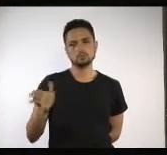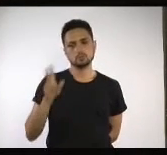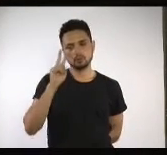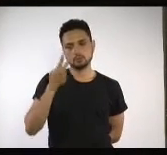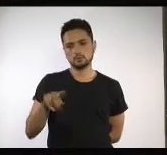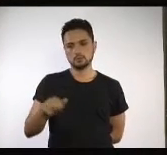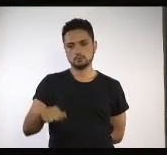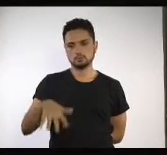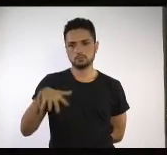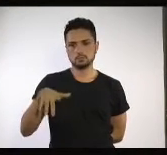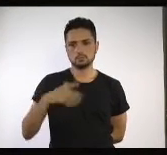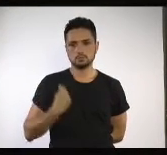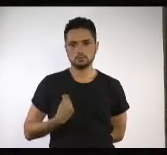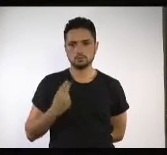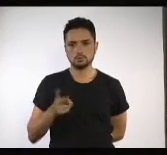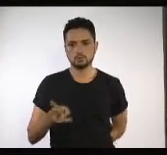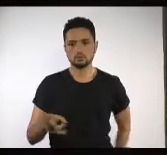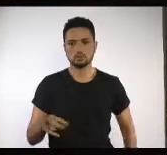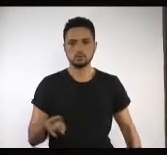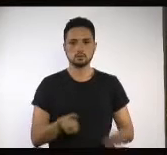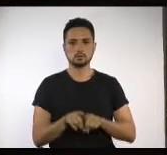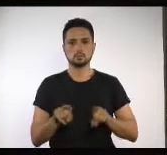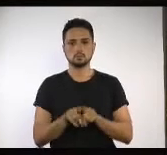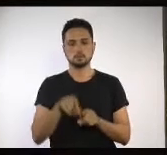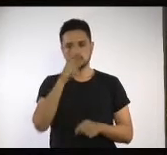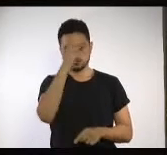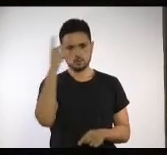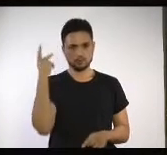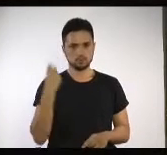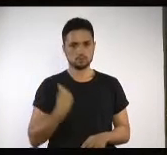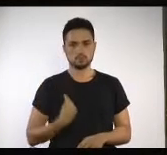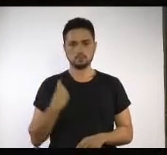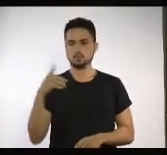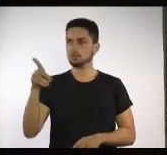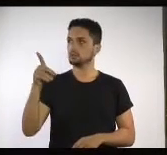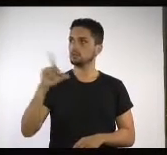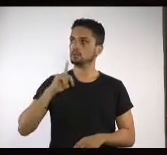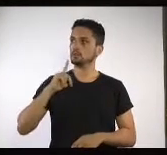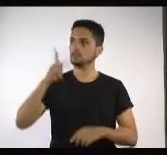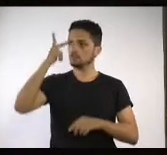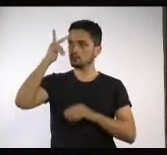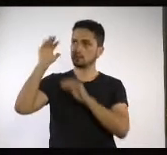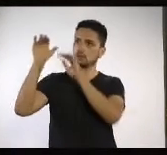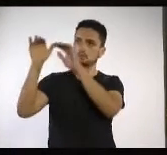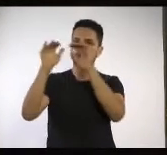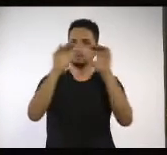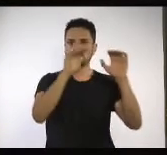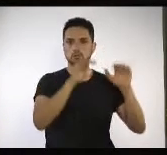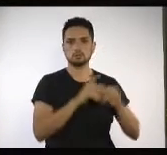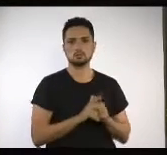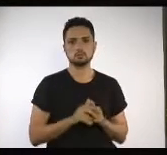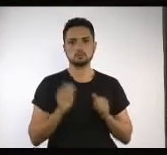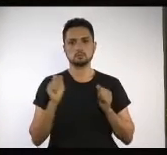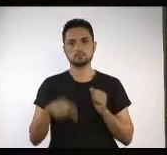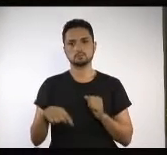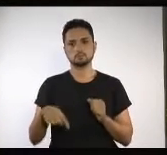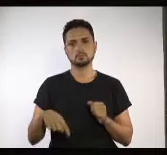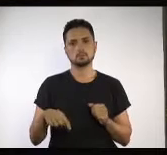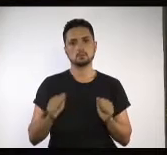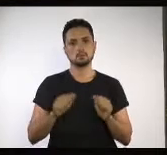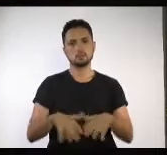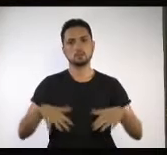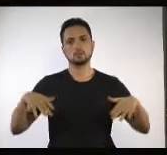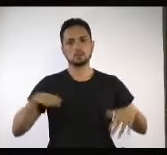ainda, cidadãos e cidadãs presentes nas galerias do plenário Barbosa Lima